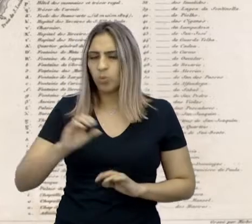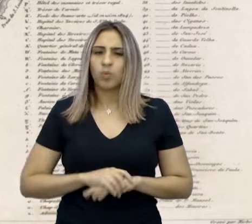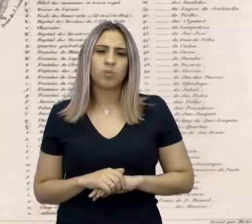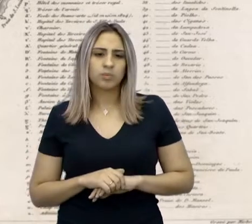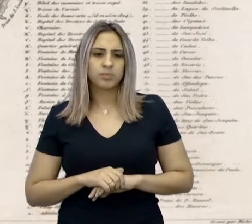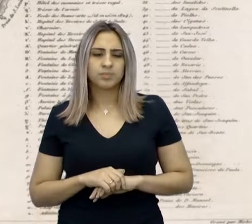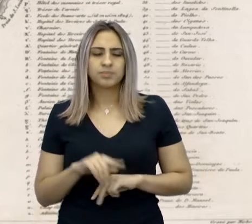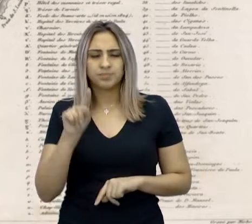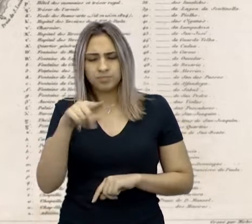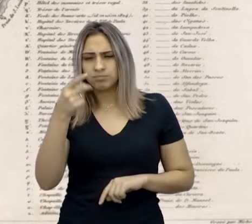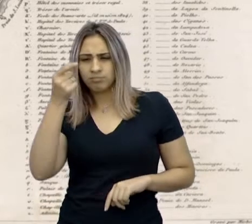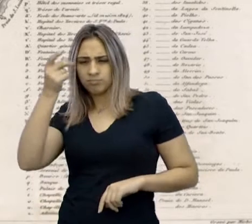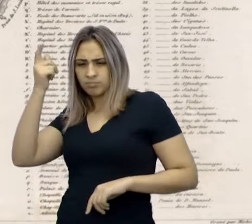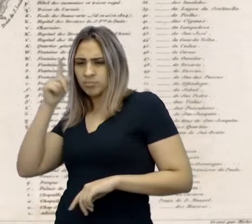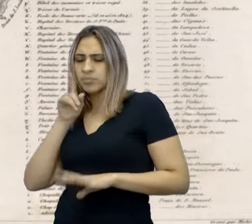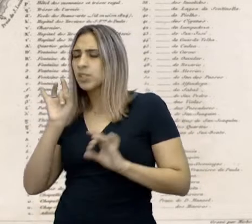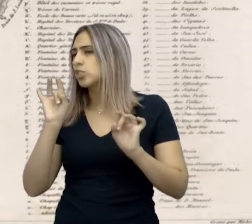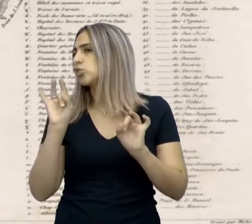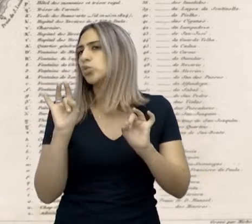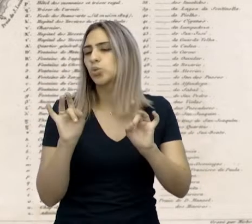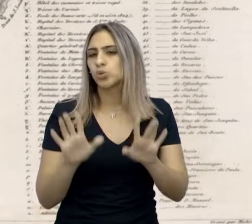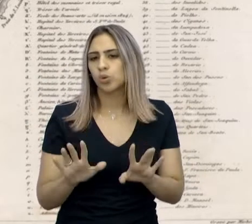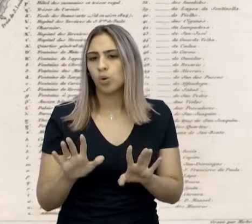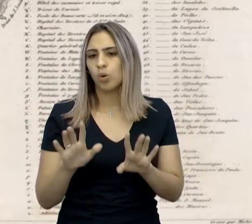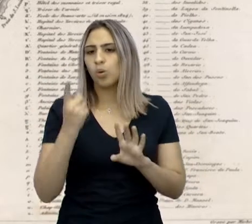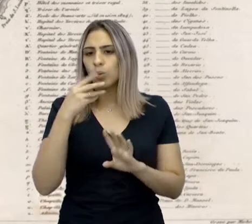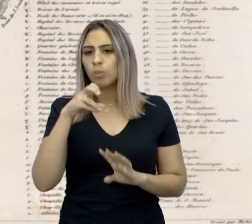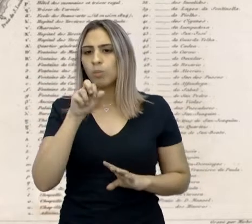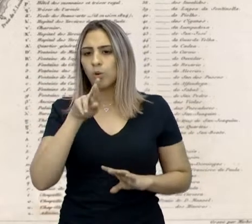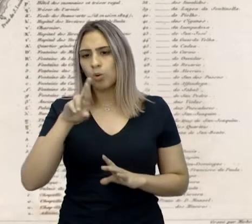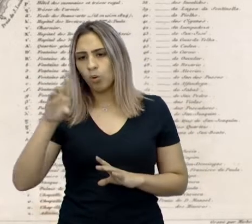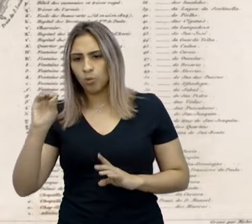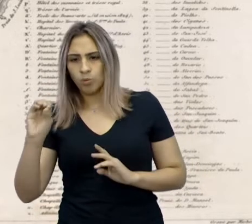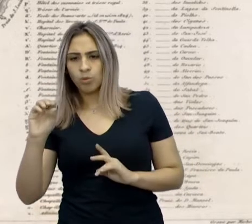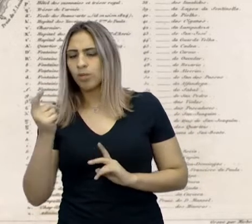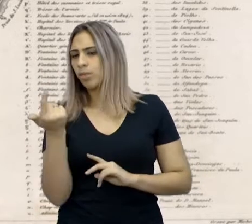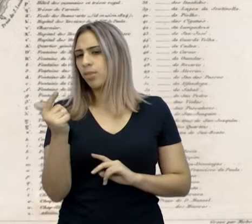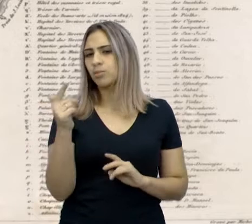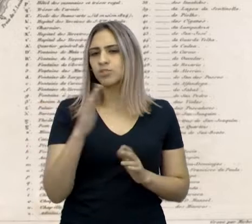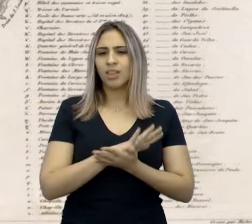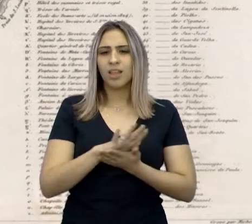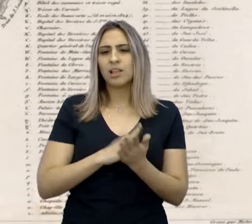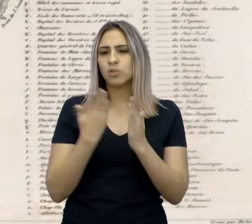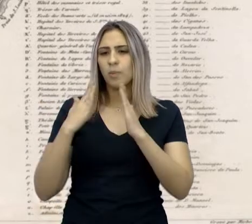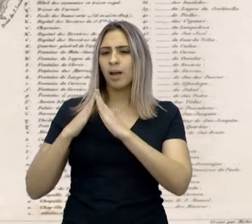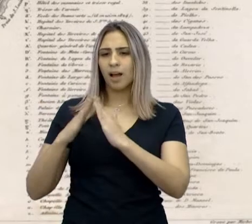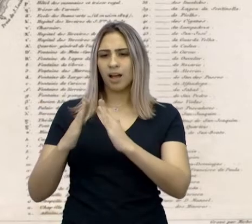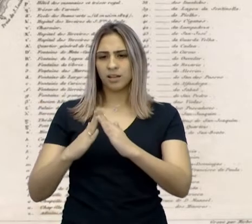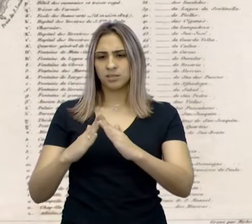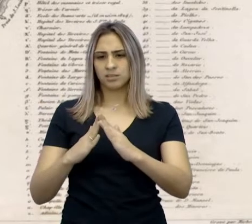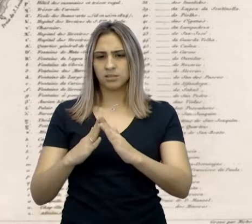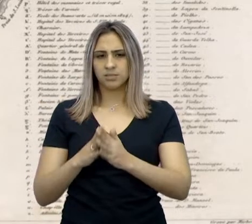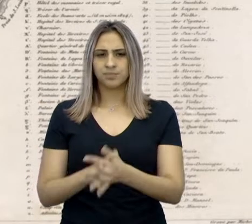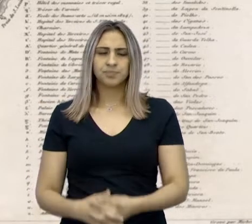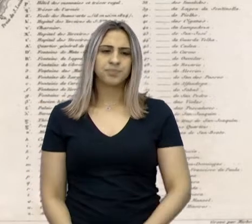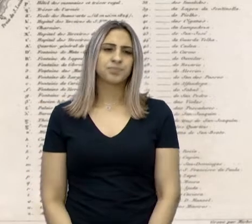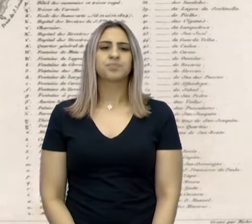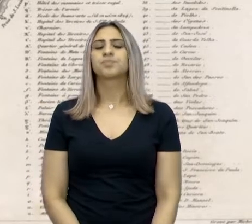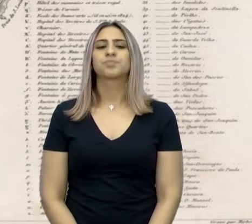né, que nessa época era apenas, né, um morro, né, não tinha nenhuma casa ali, tá?